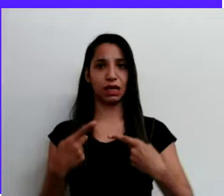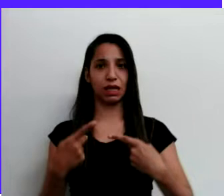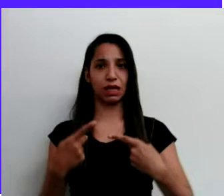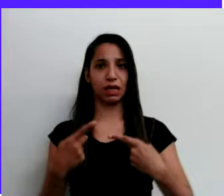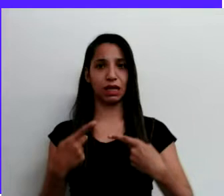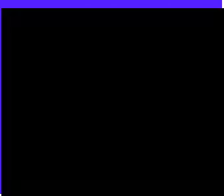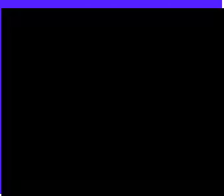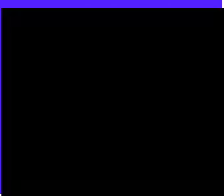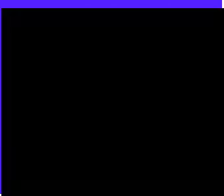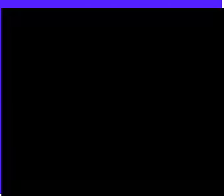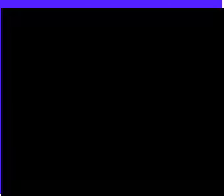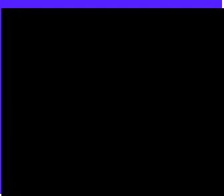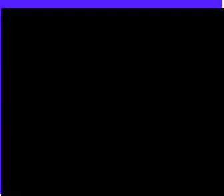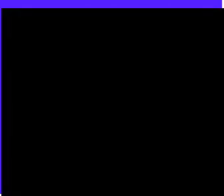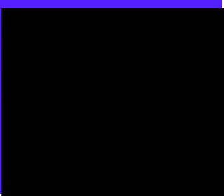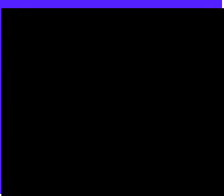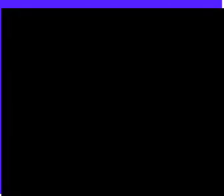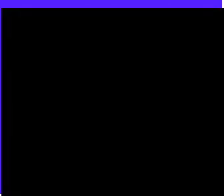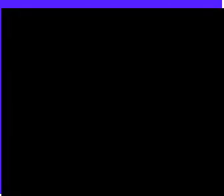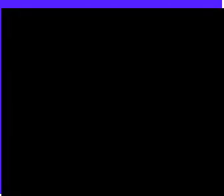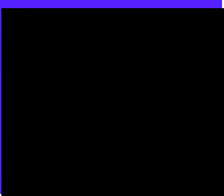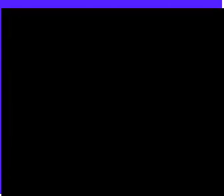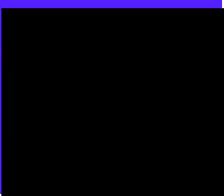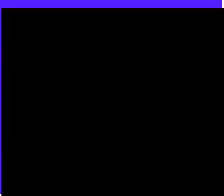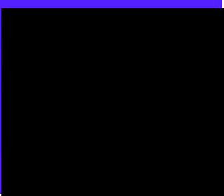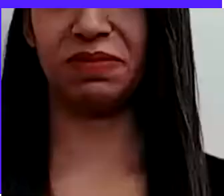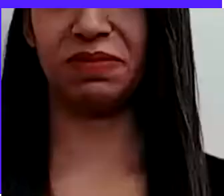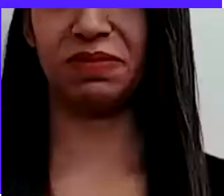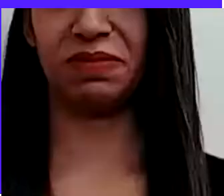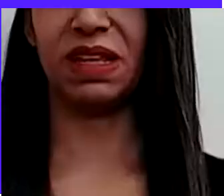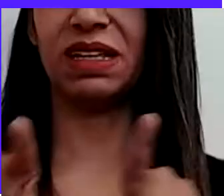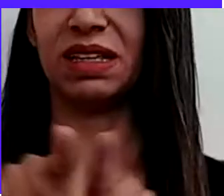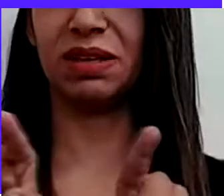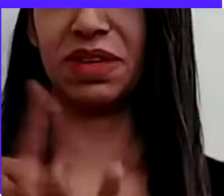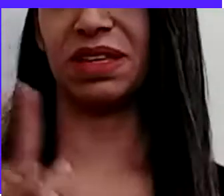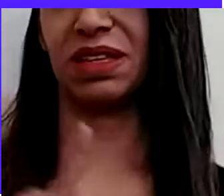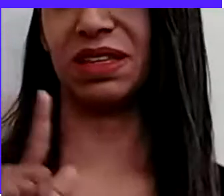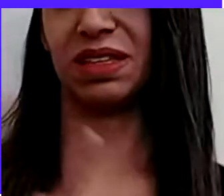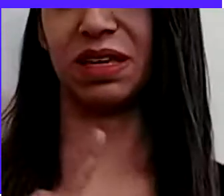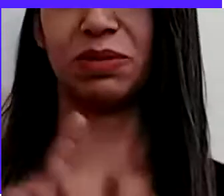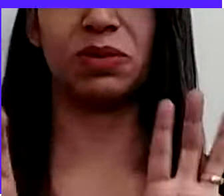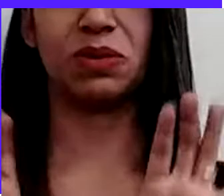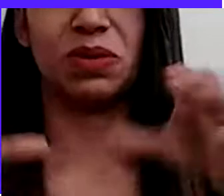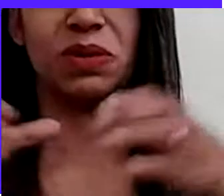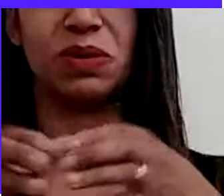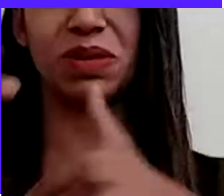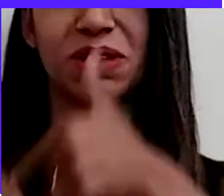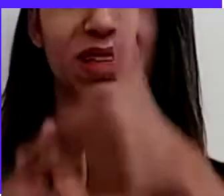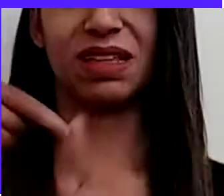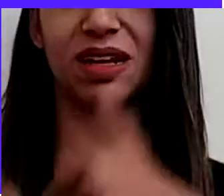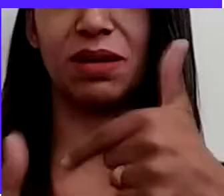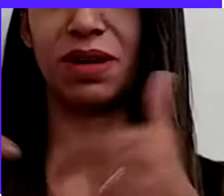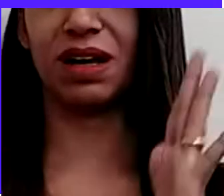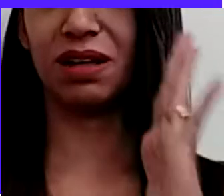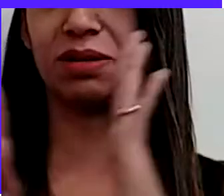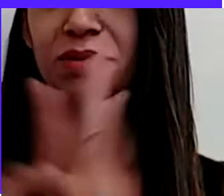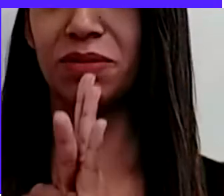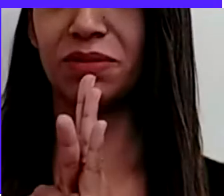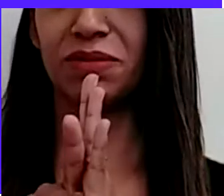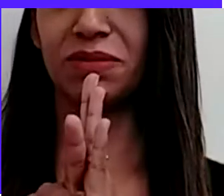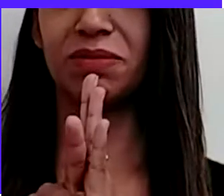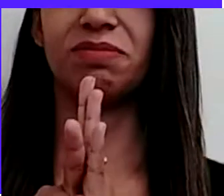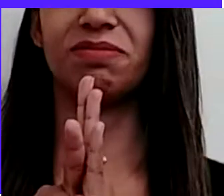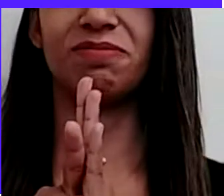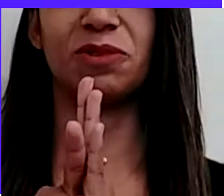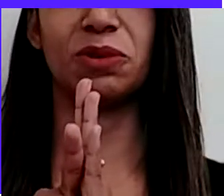Magazine, Foreign Policy Magazine, e ela é autora do livro infantil Malaya, A Menina que Queria Ir para a Escola. A